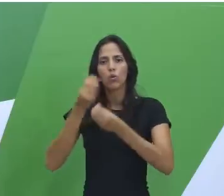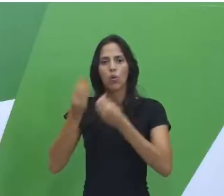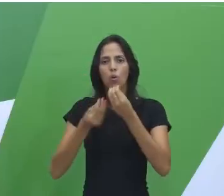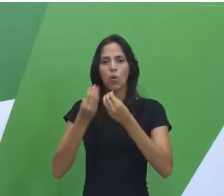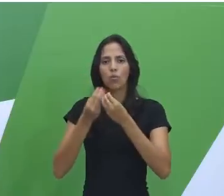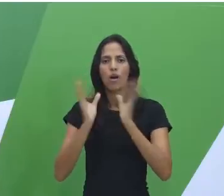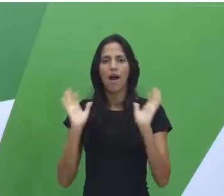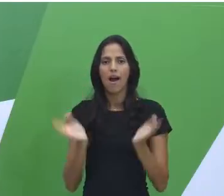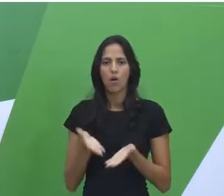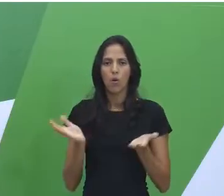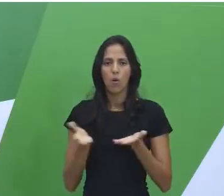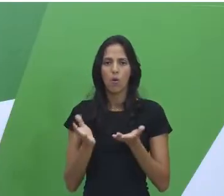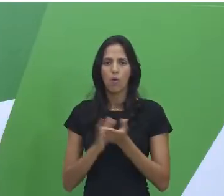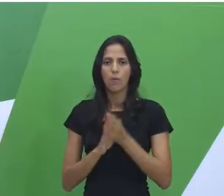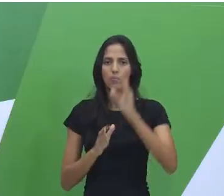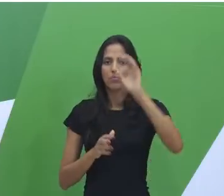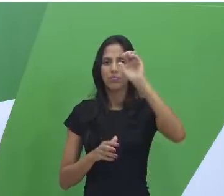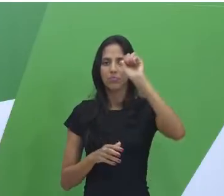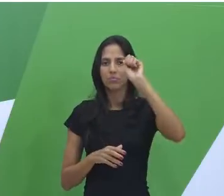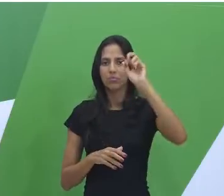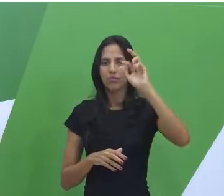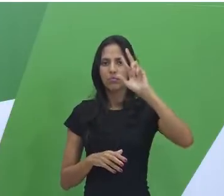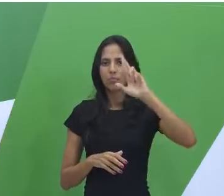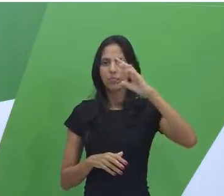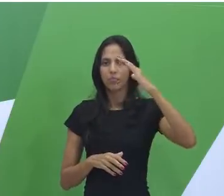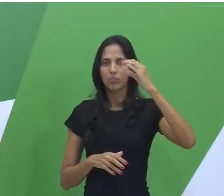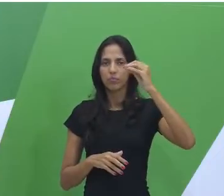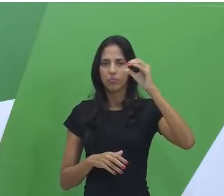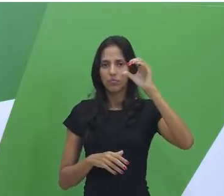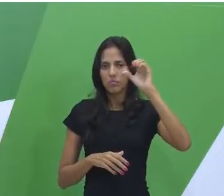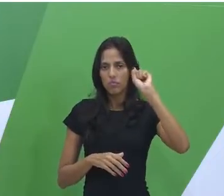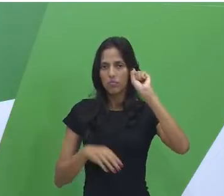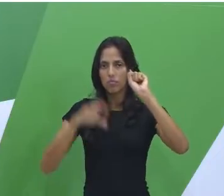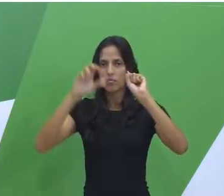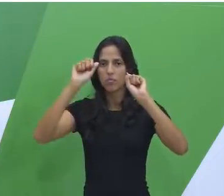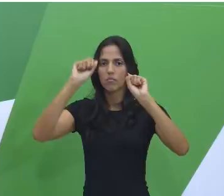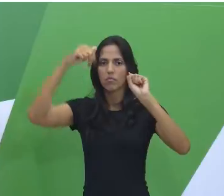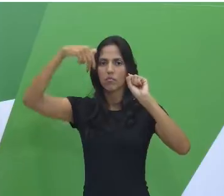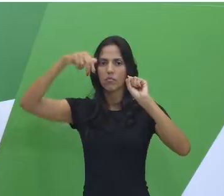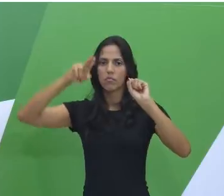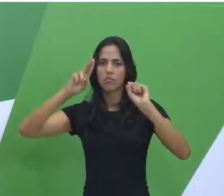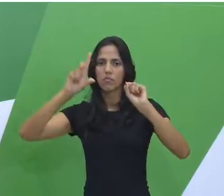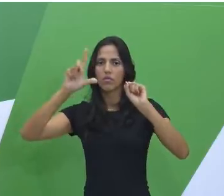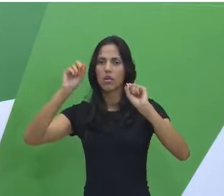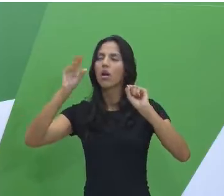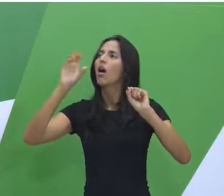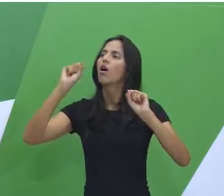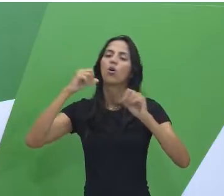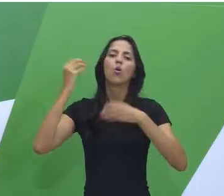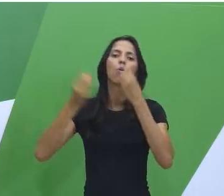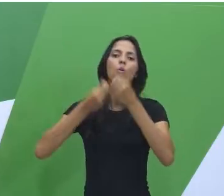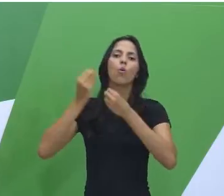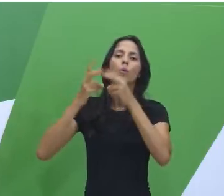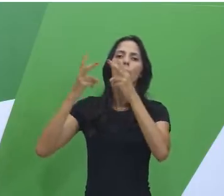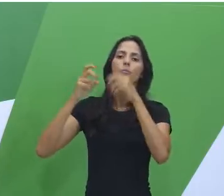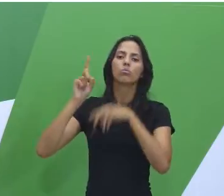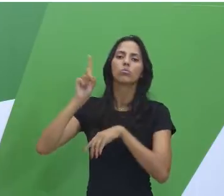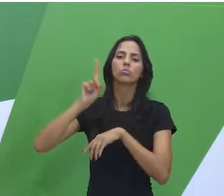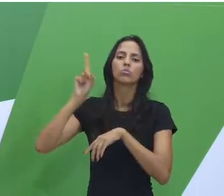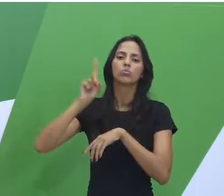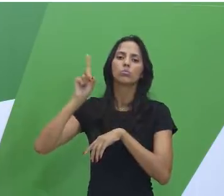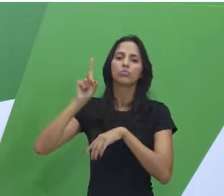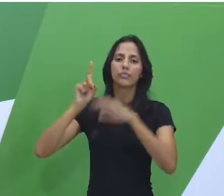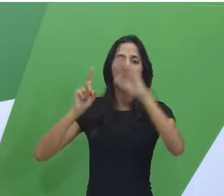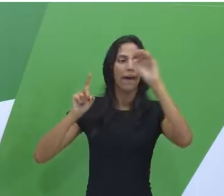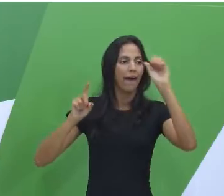questão arcos e ângulos. Então, dado uma circunferência, se consideramos 2 pontos A e